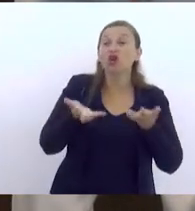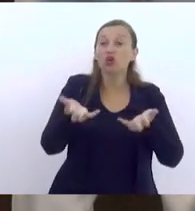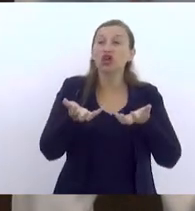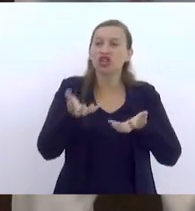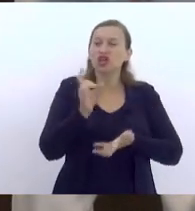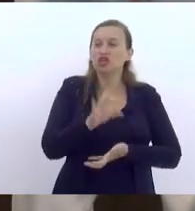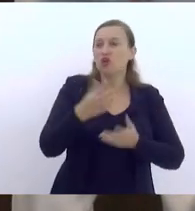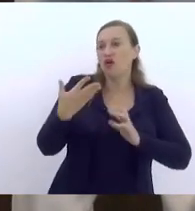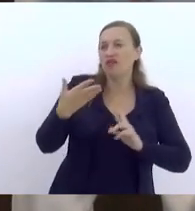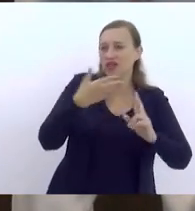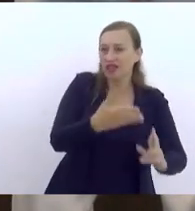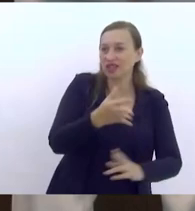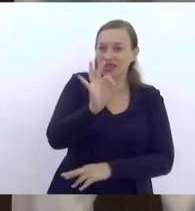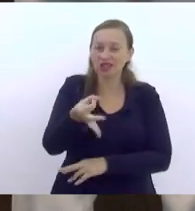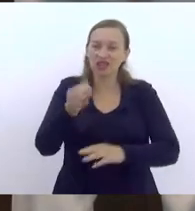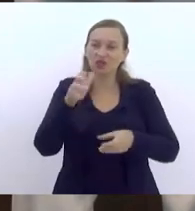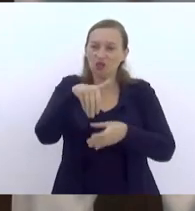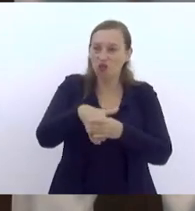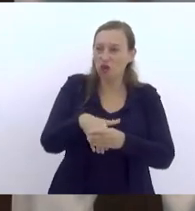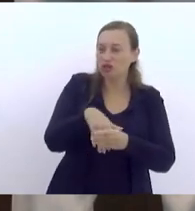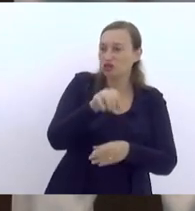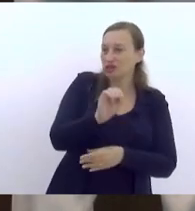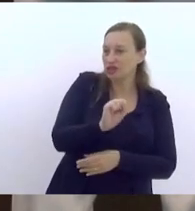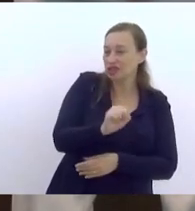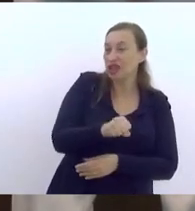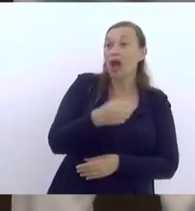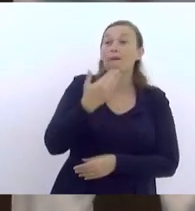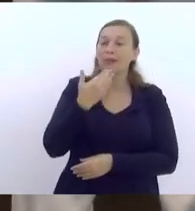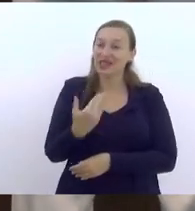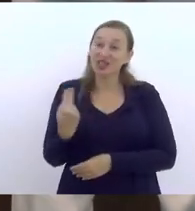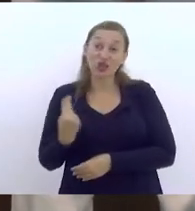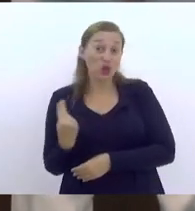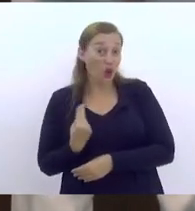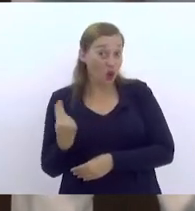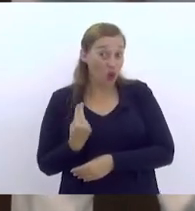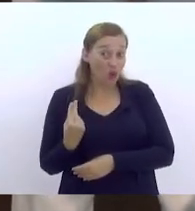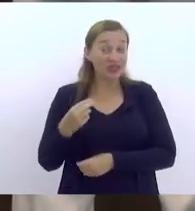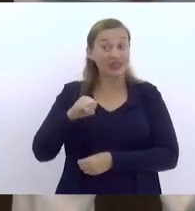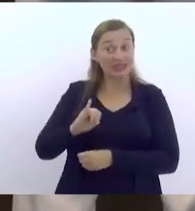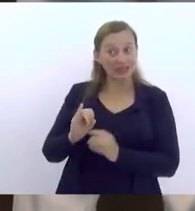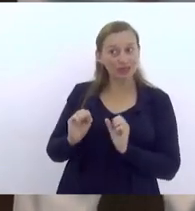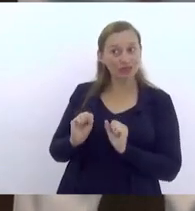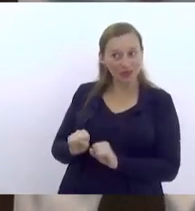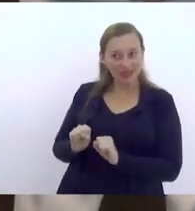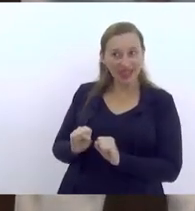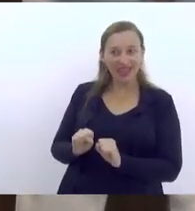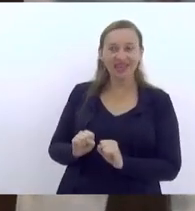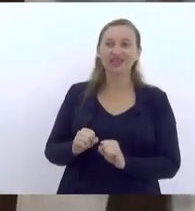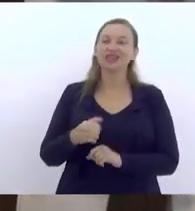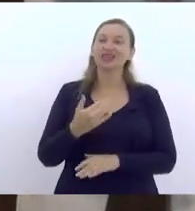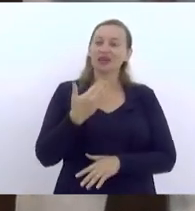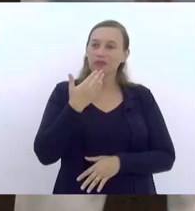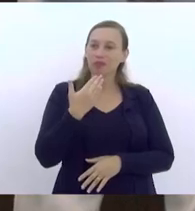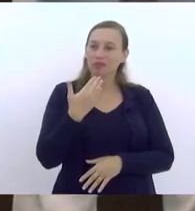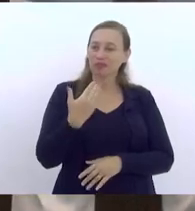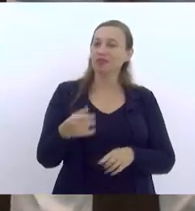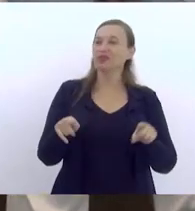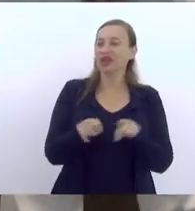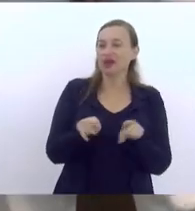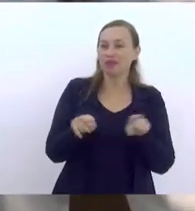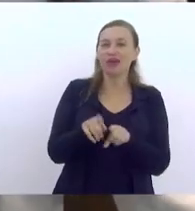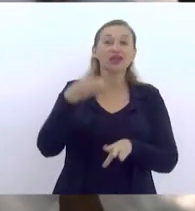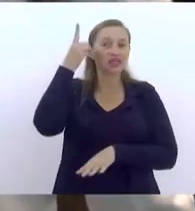só referenciar, de fato, um voto favorável, pedir coautoria, se assim o for possível, e sugerir também,